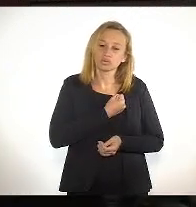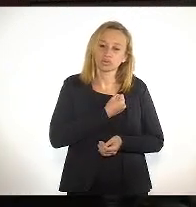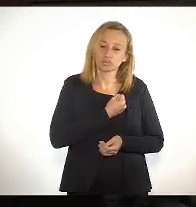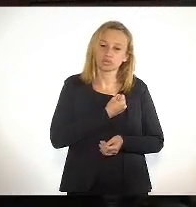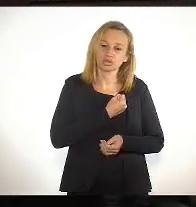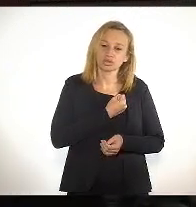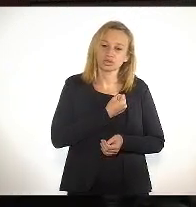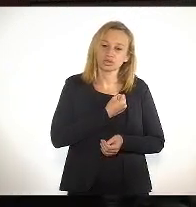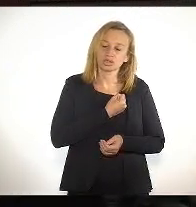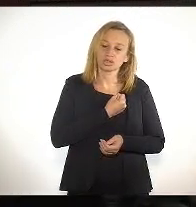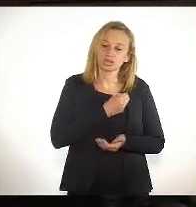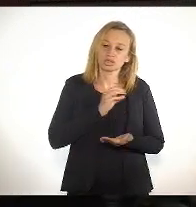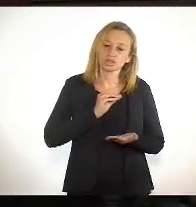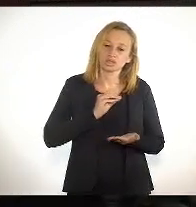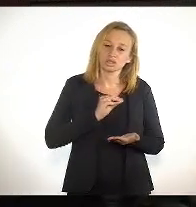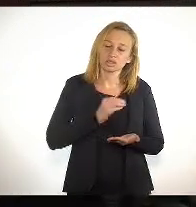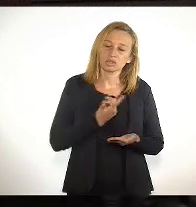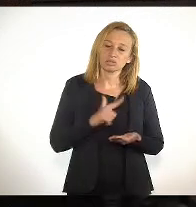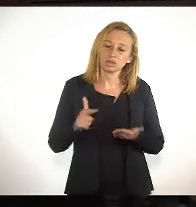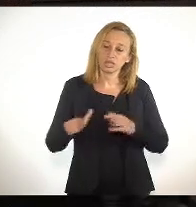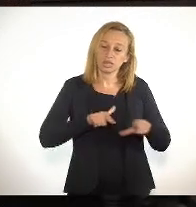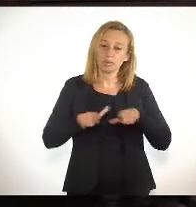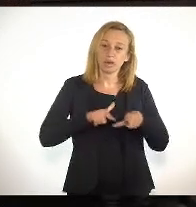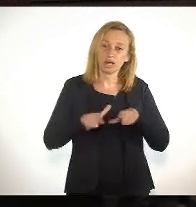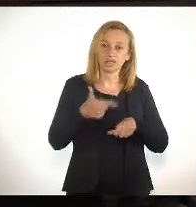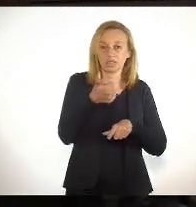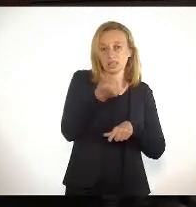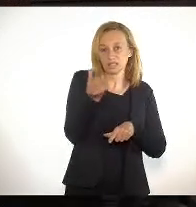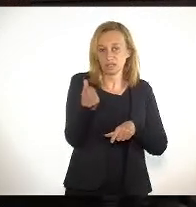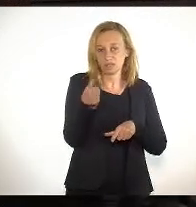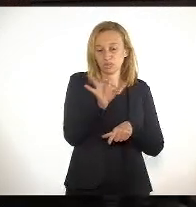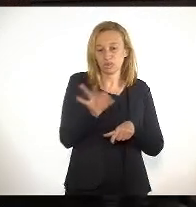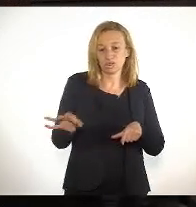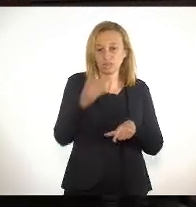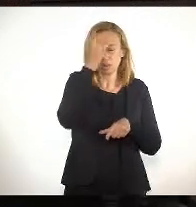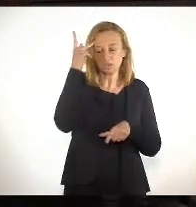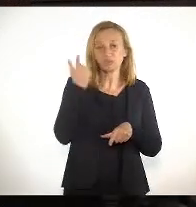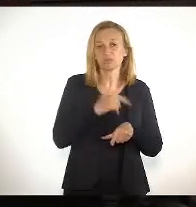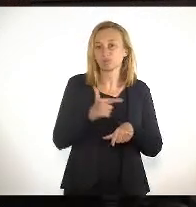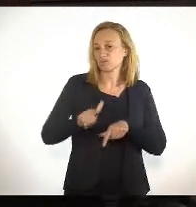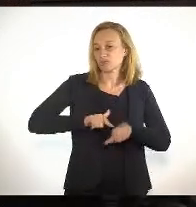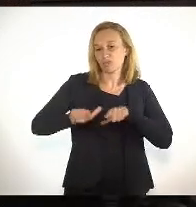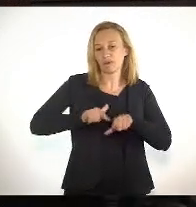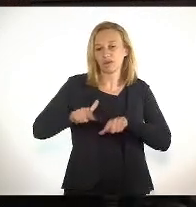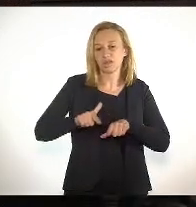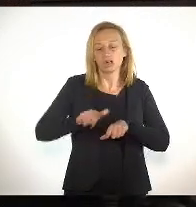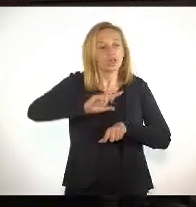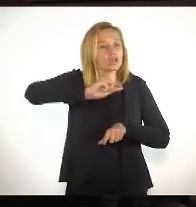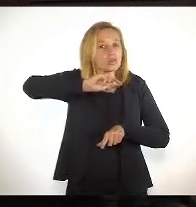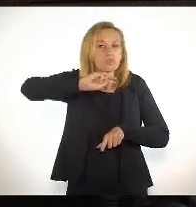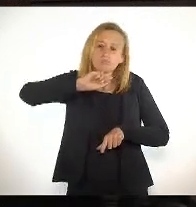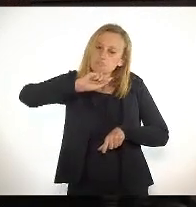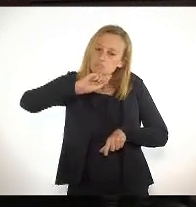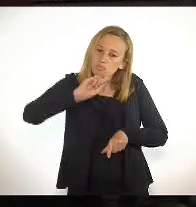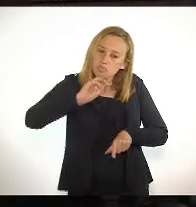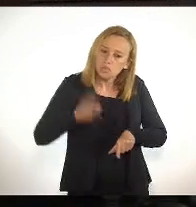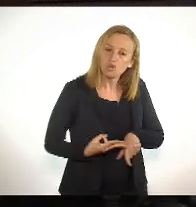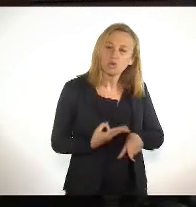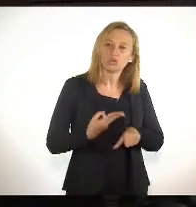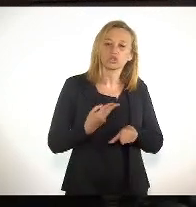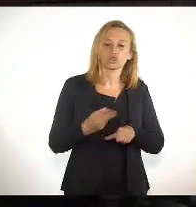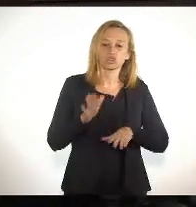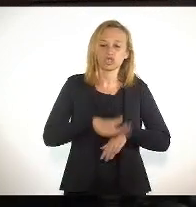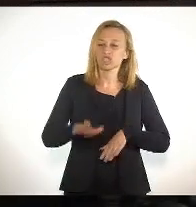de 16% no estado do Rio de Janeiro, onde temos milhões de crianças sem